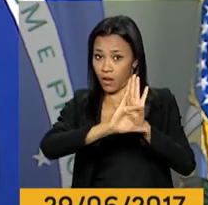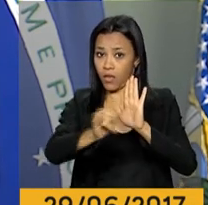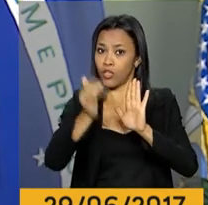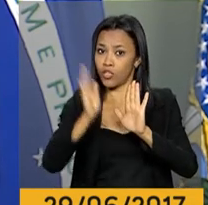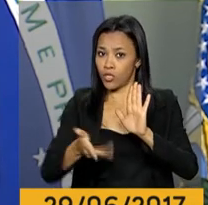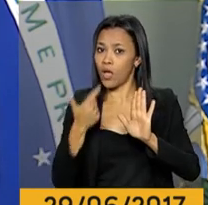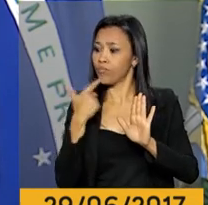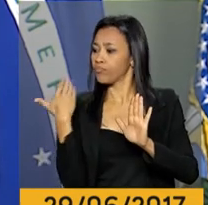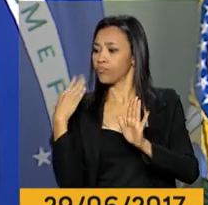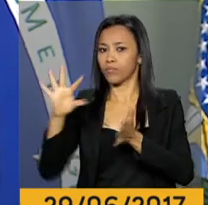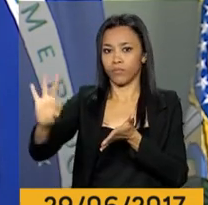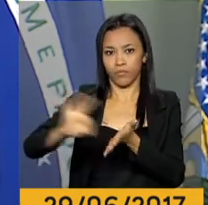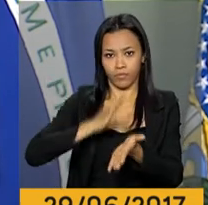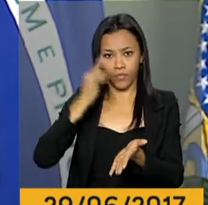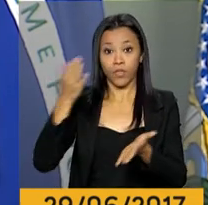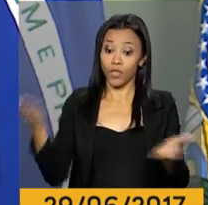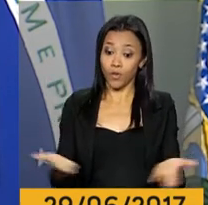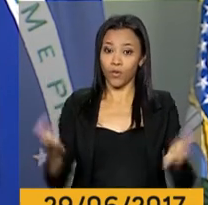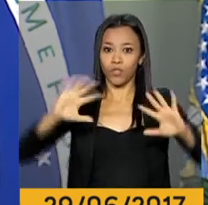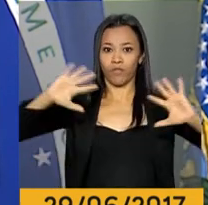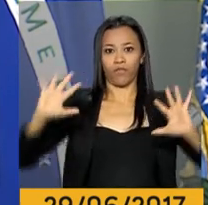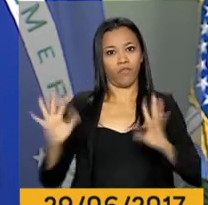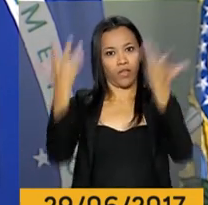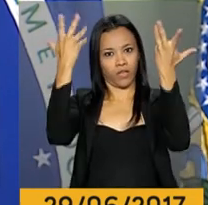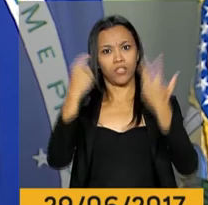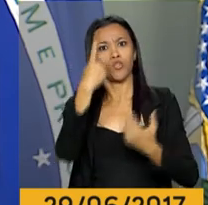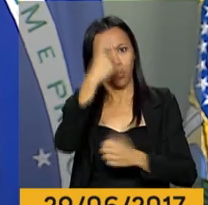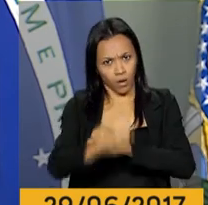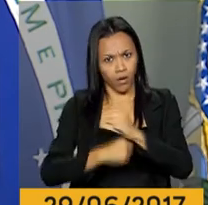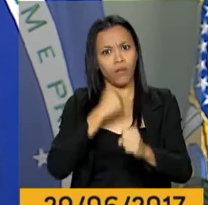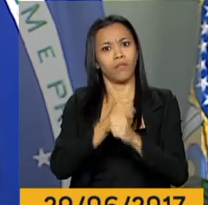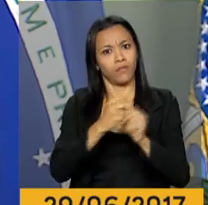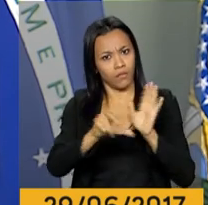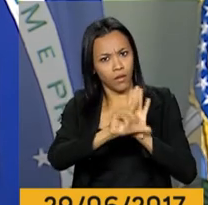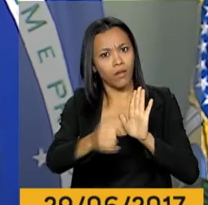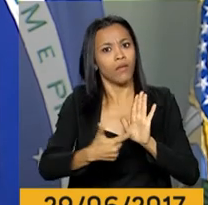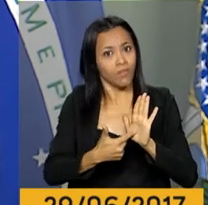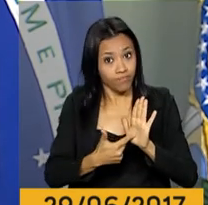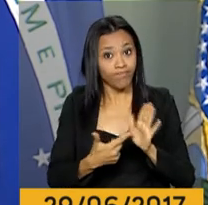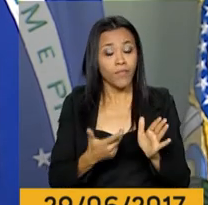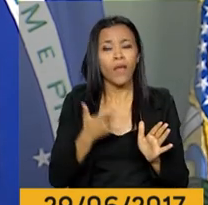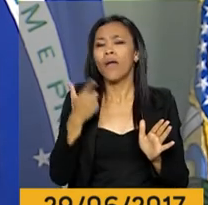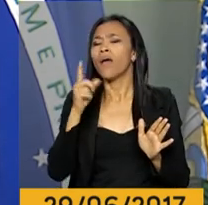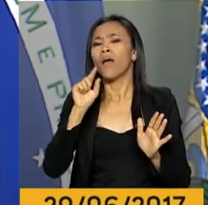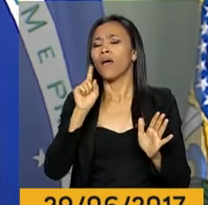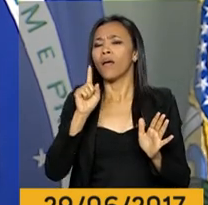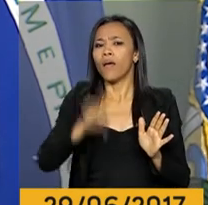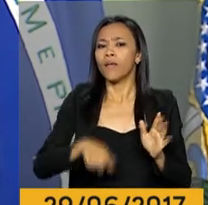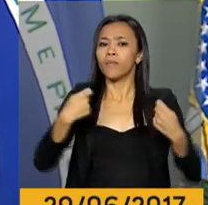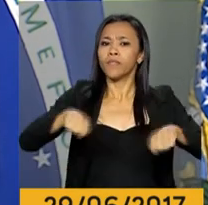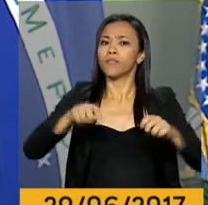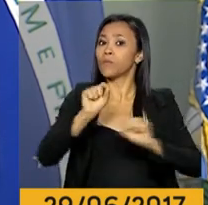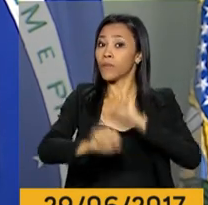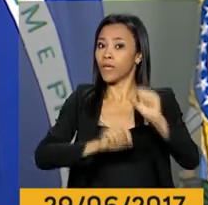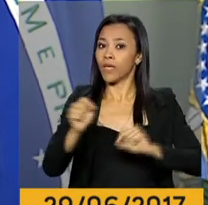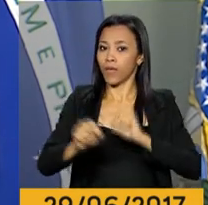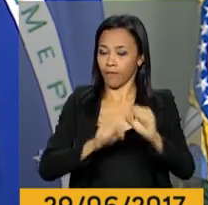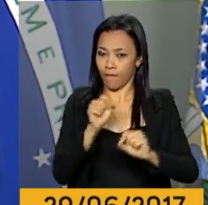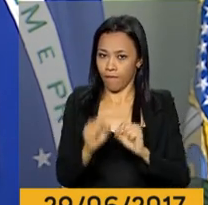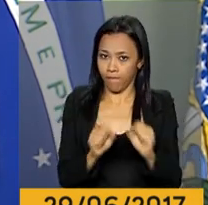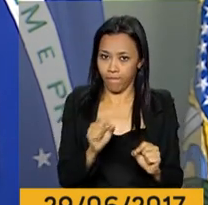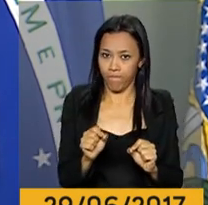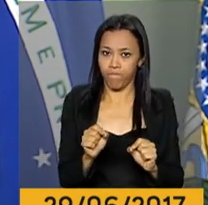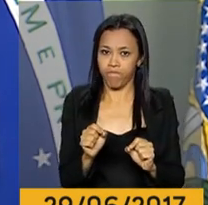de hoje estamos comemorando praticamente um ano era preciso era proteger do